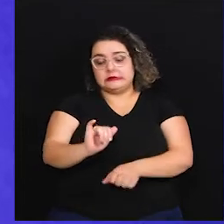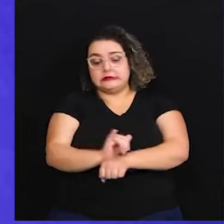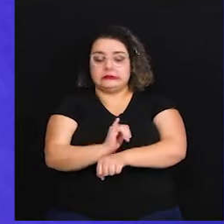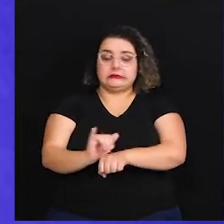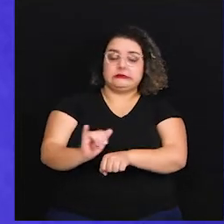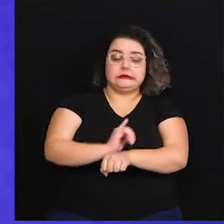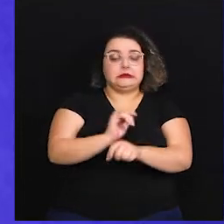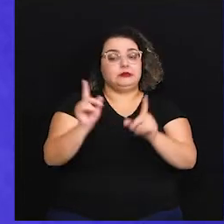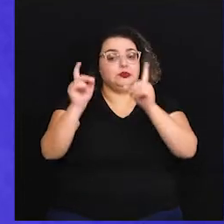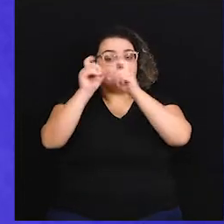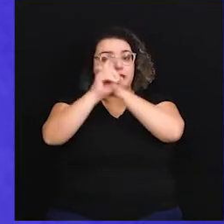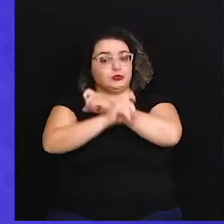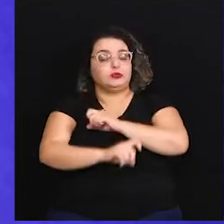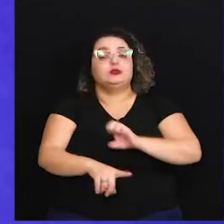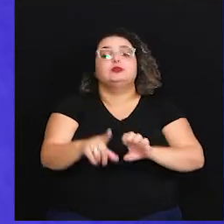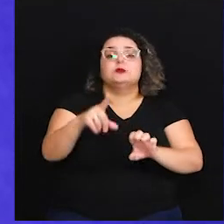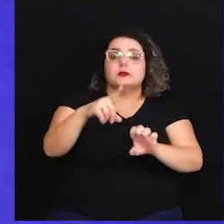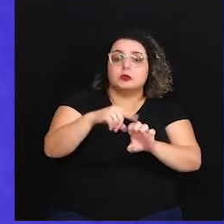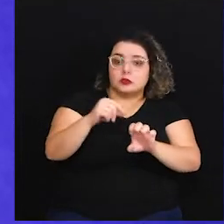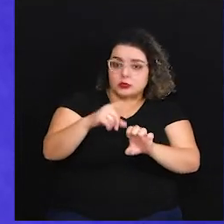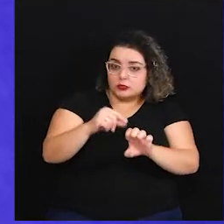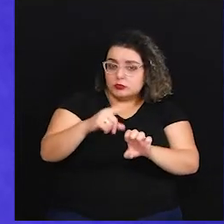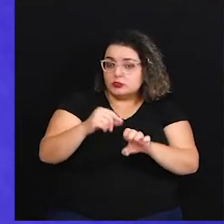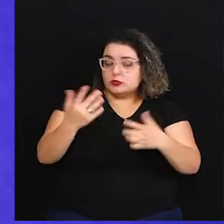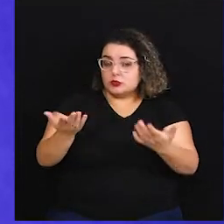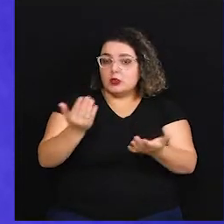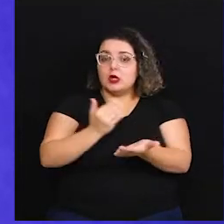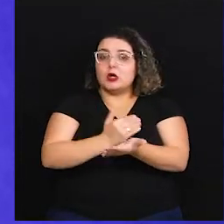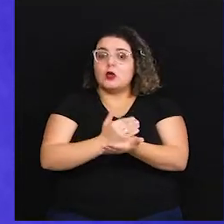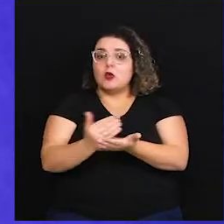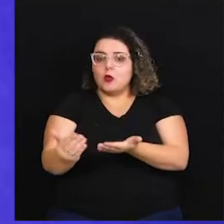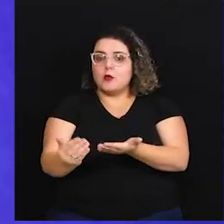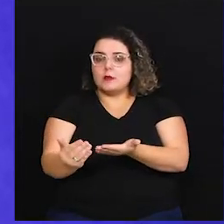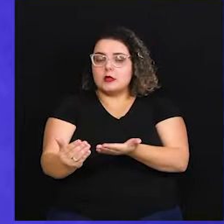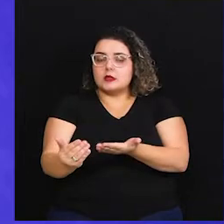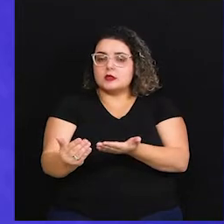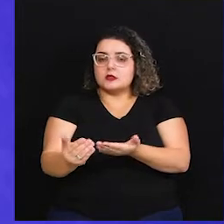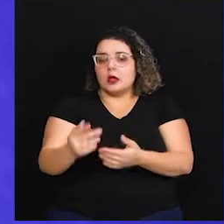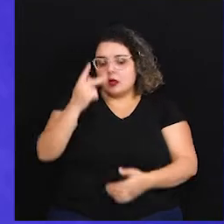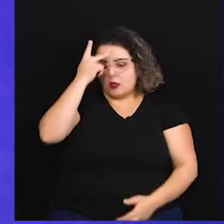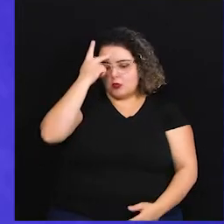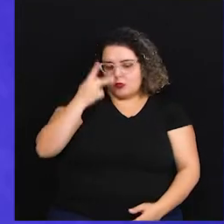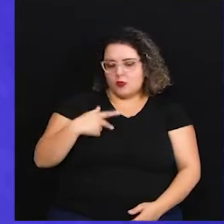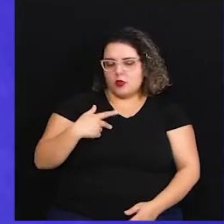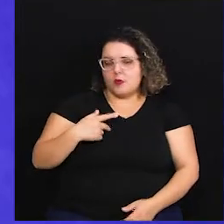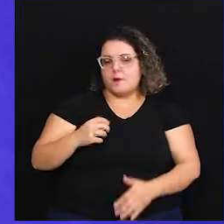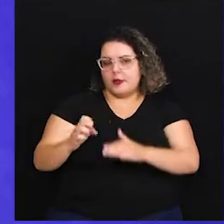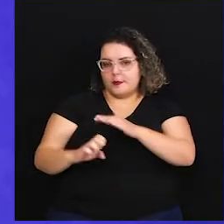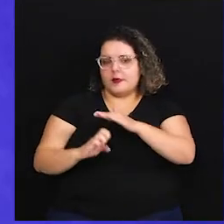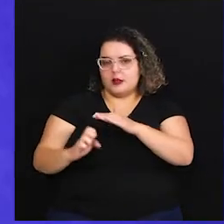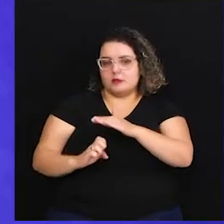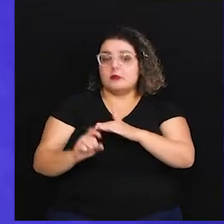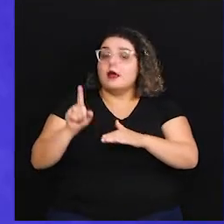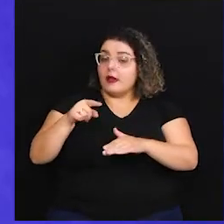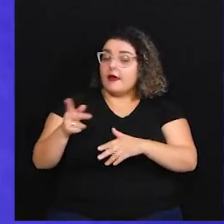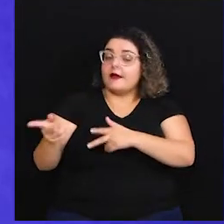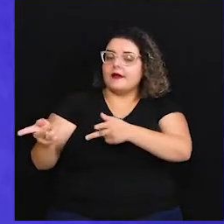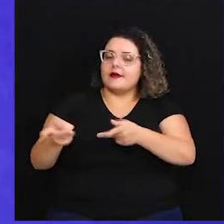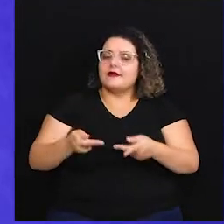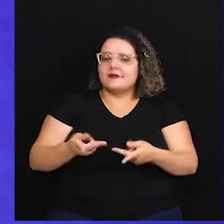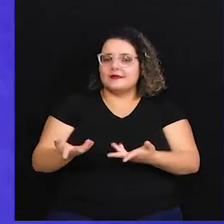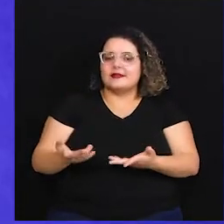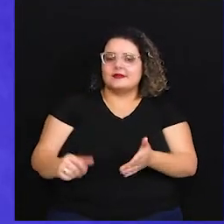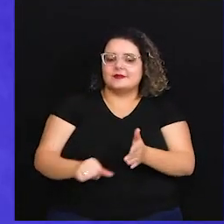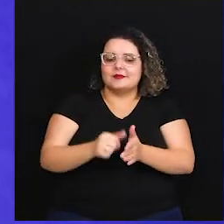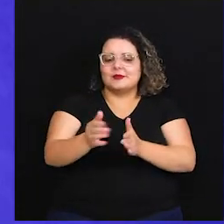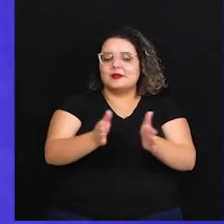os desafios do empreendedorismo e começar o seu negócio. É ela a convidada do primeiro bloco